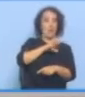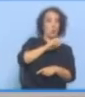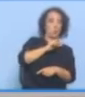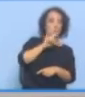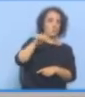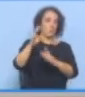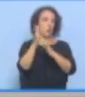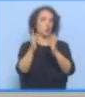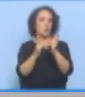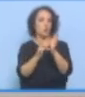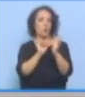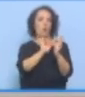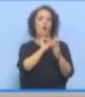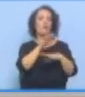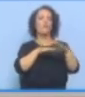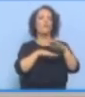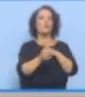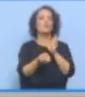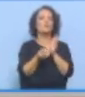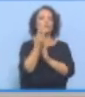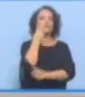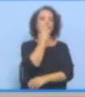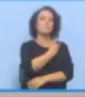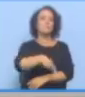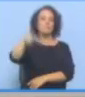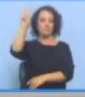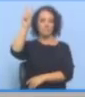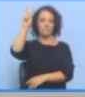Jesus com o seu gesto original, que